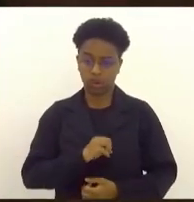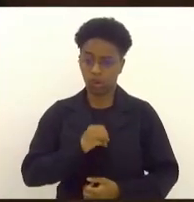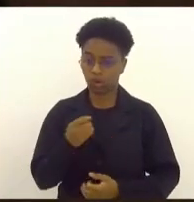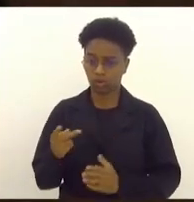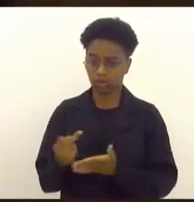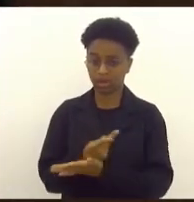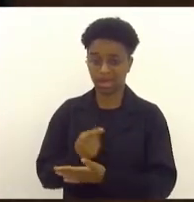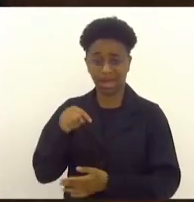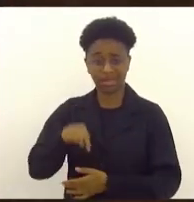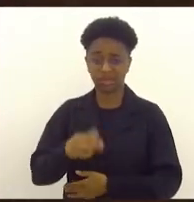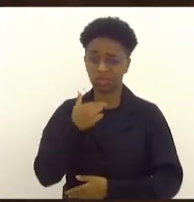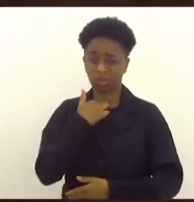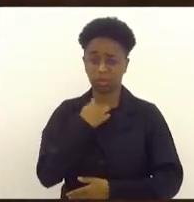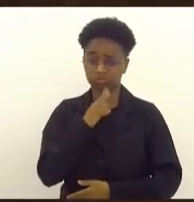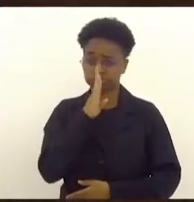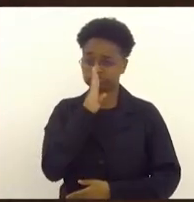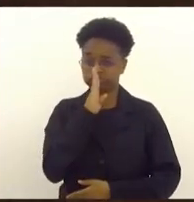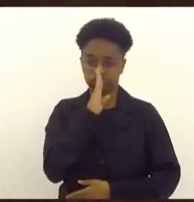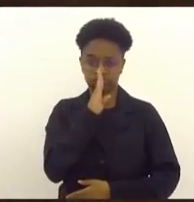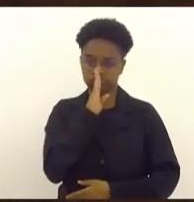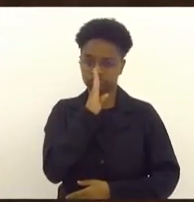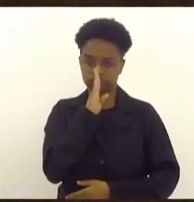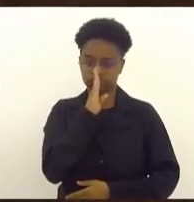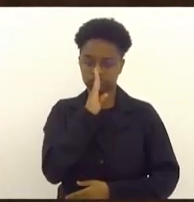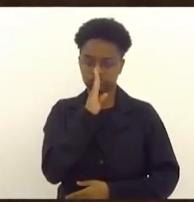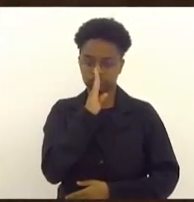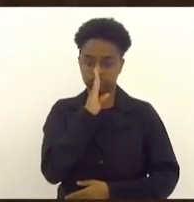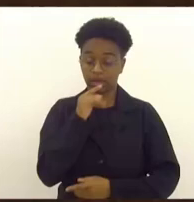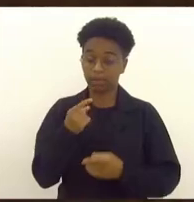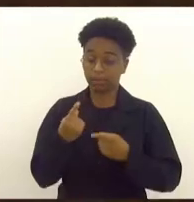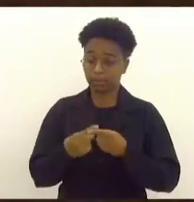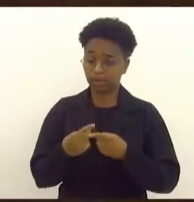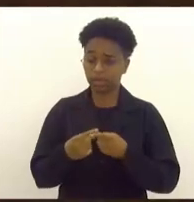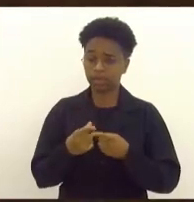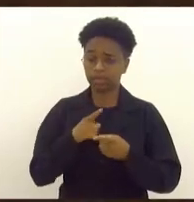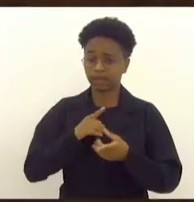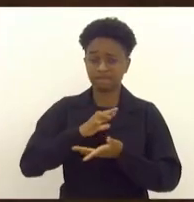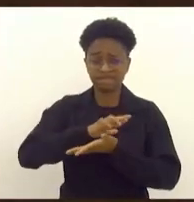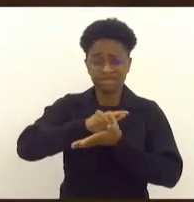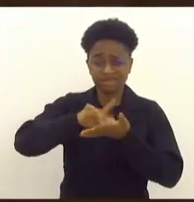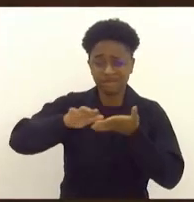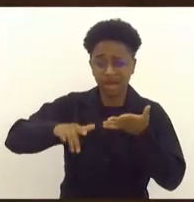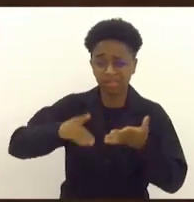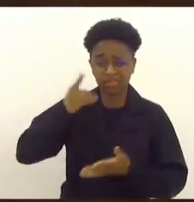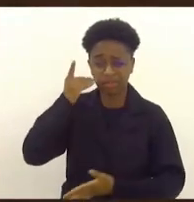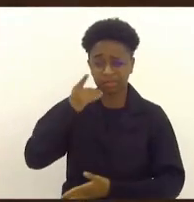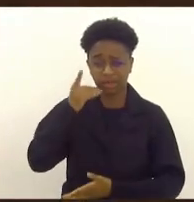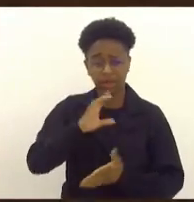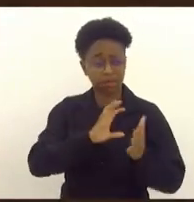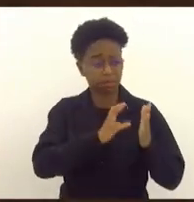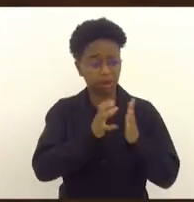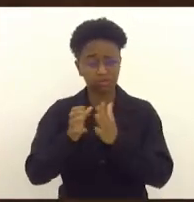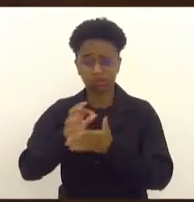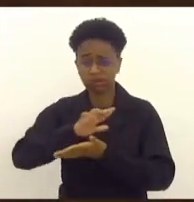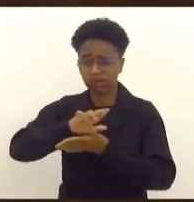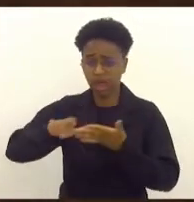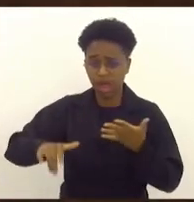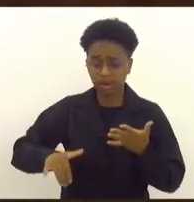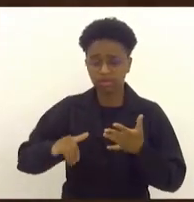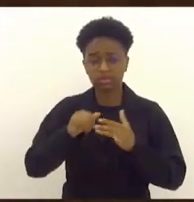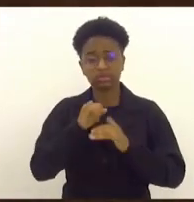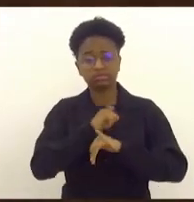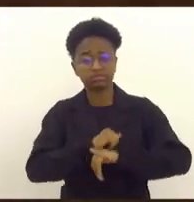Parlamento não pode ficar indiferente a isso aqui nós temos muitos Deputados de todos os partidos que pregam